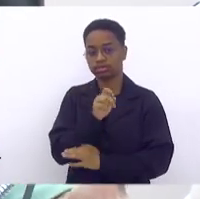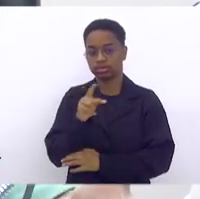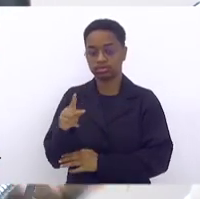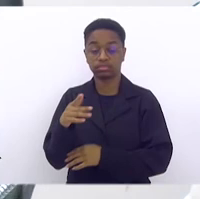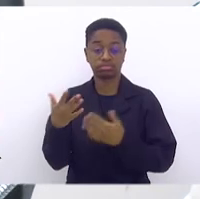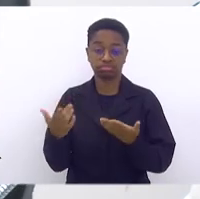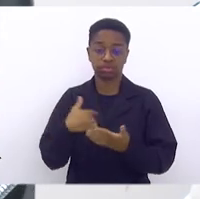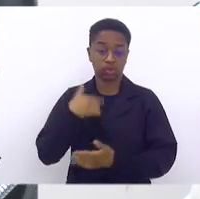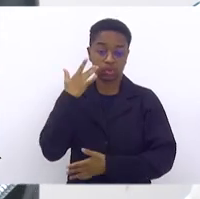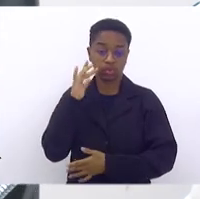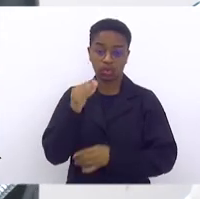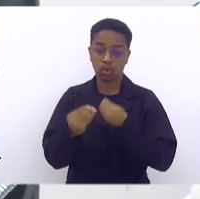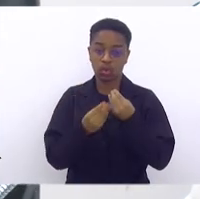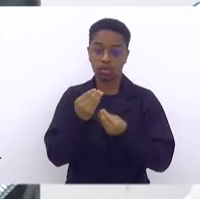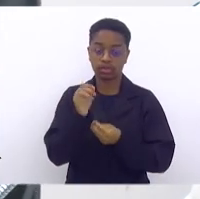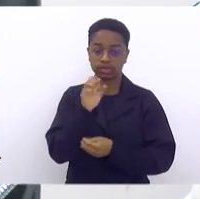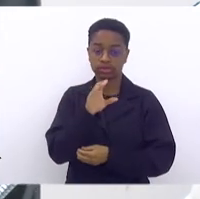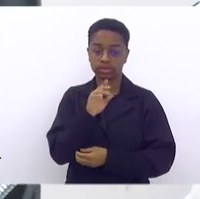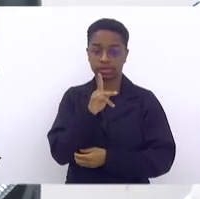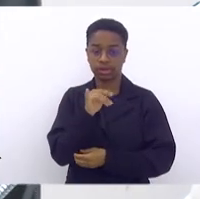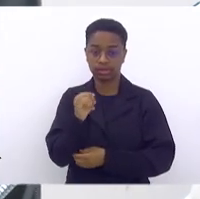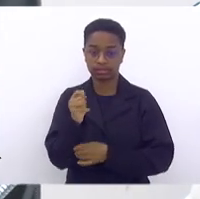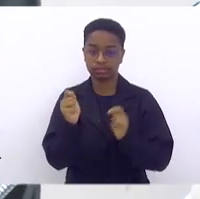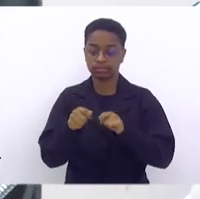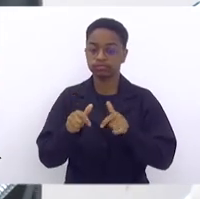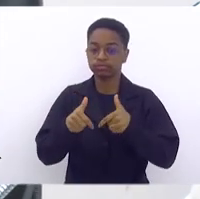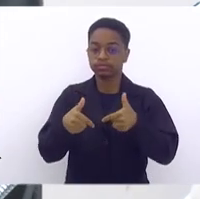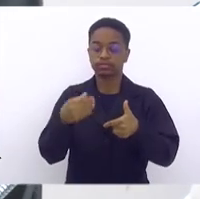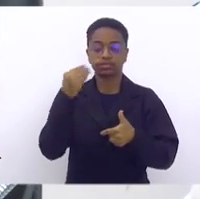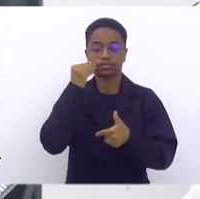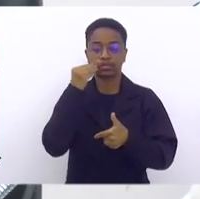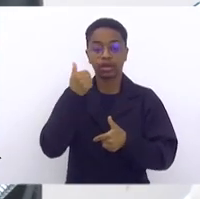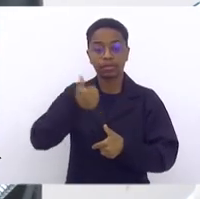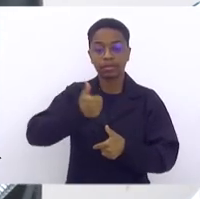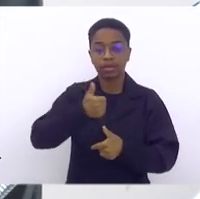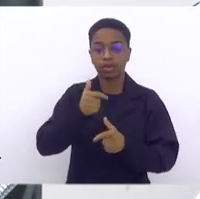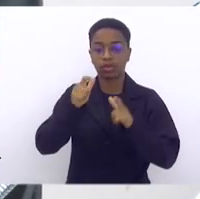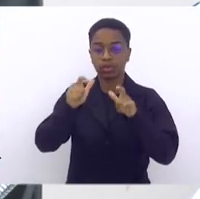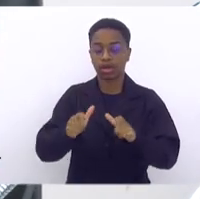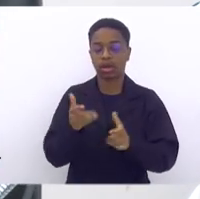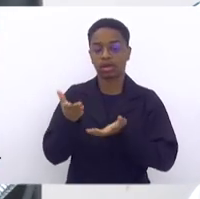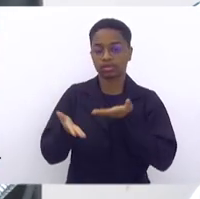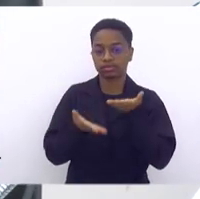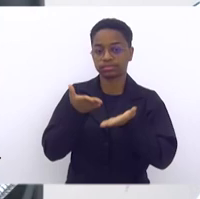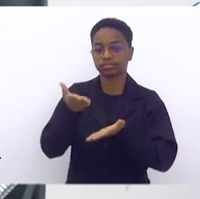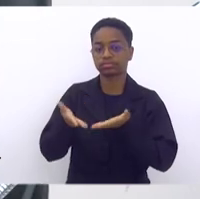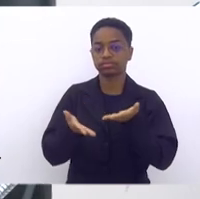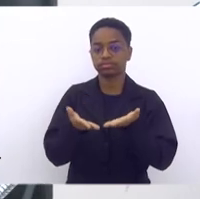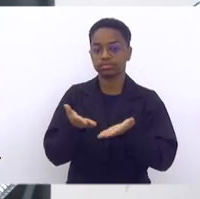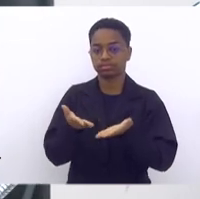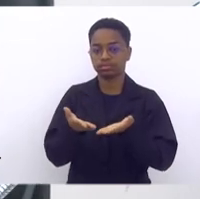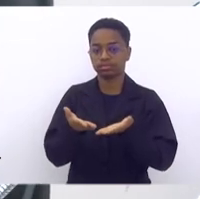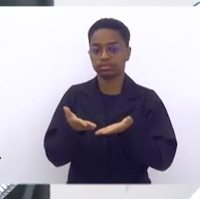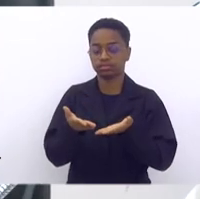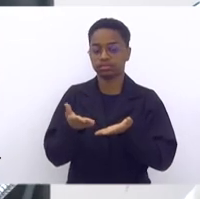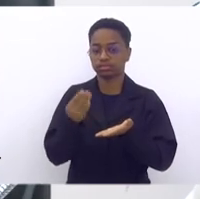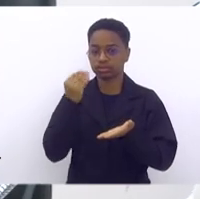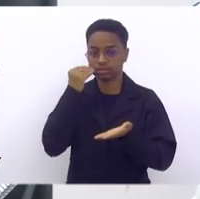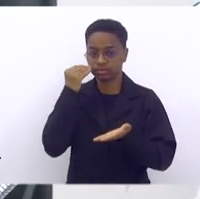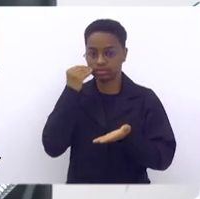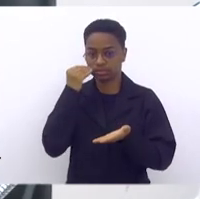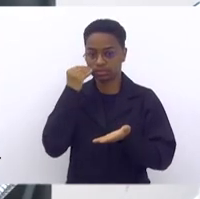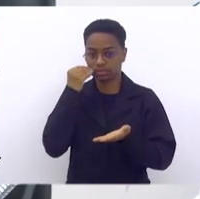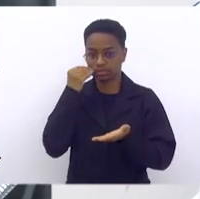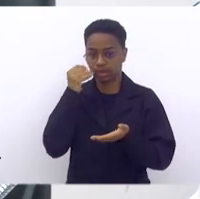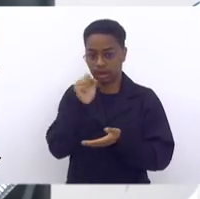sei o que a CCPI pode fazer para que o primeiro campo de atendimento dessa duplicação